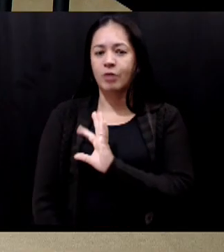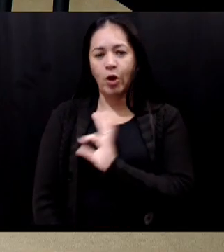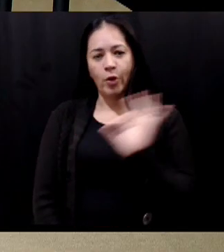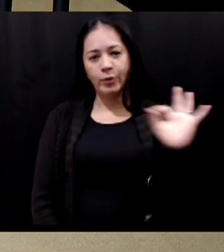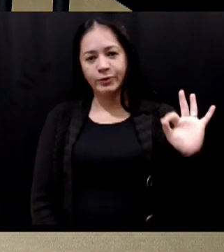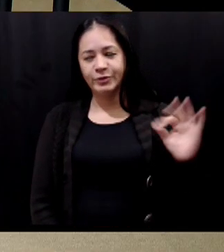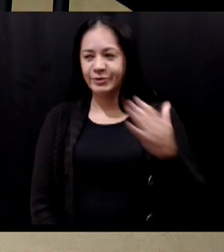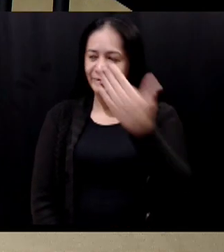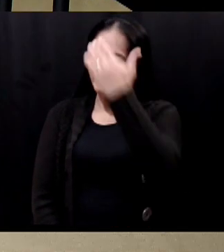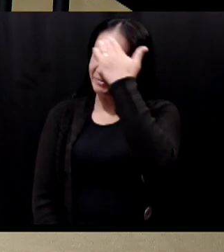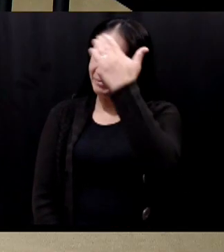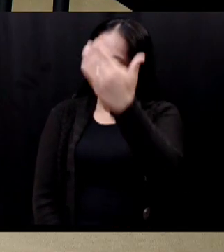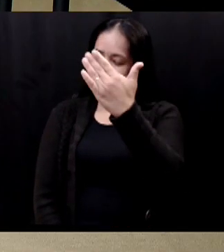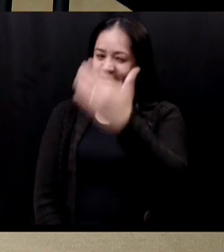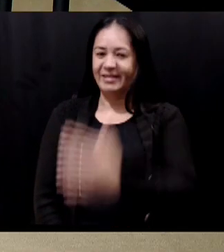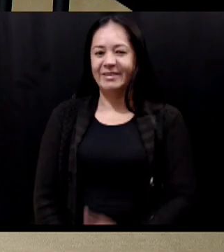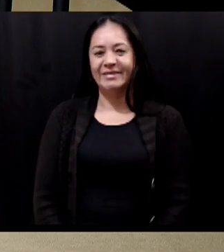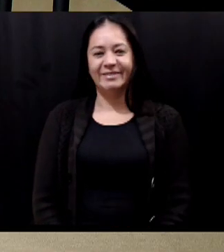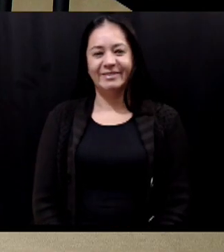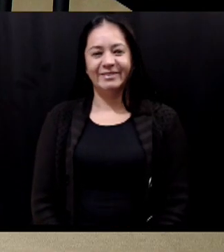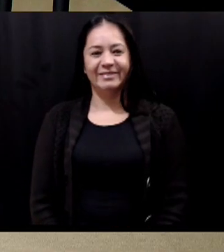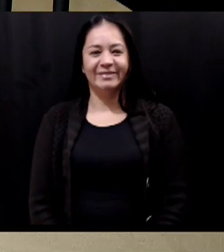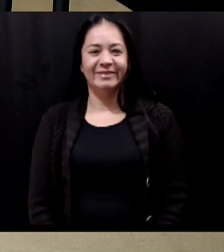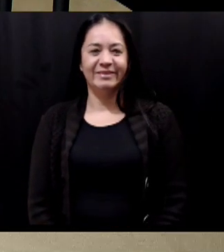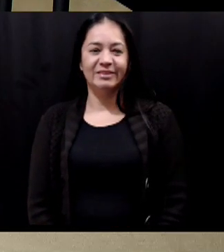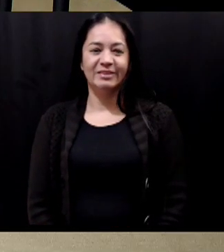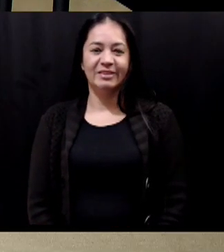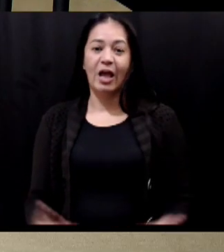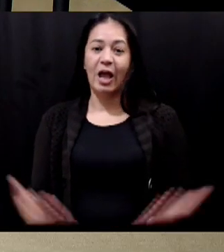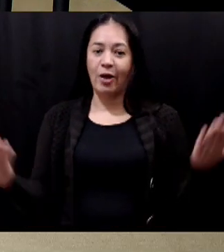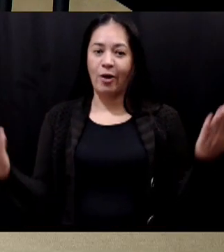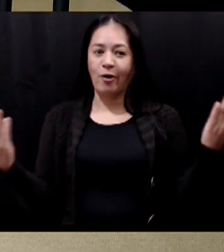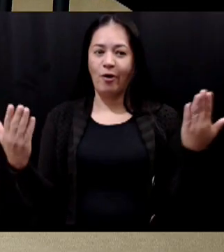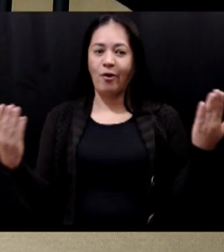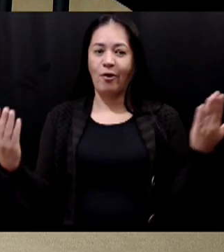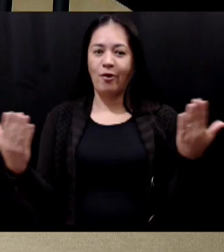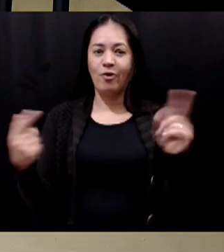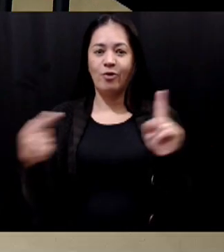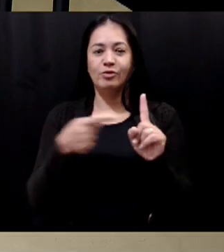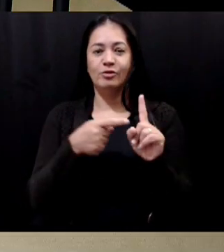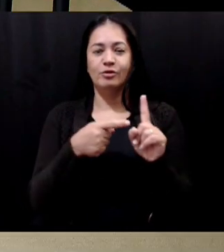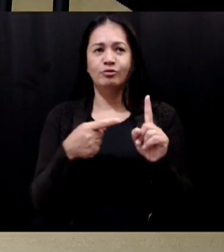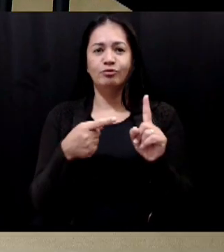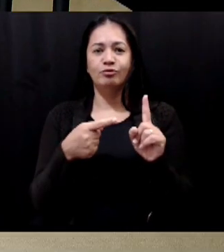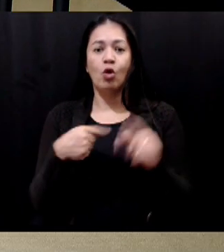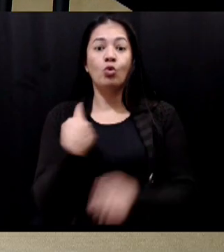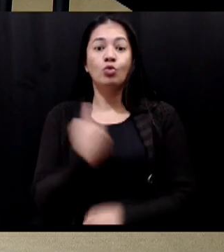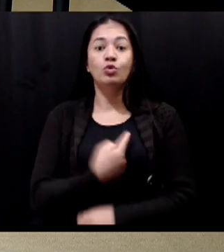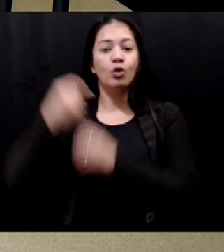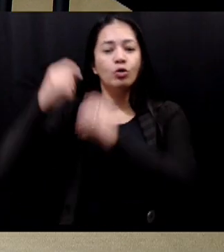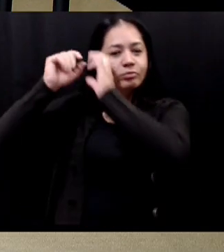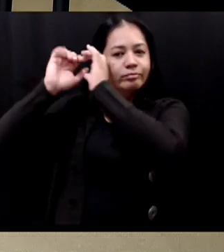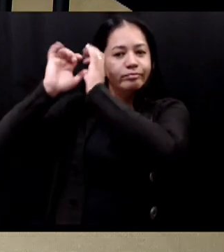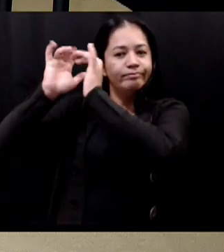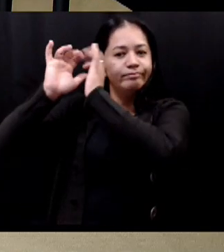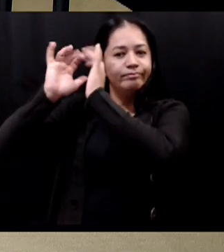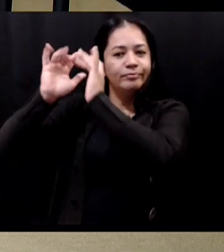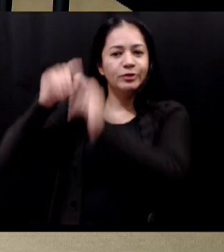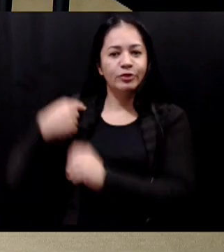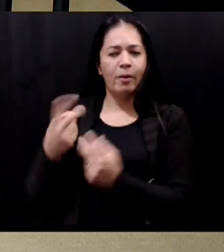pela Eu sua que agradeço. participação, viu? Agora, o nosso cérebro, né? A gente percebeu aí